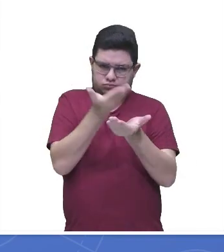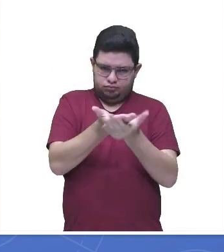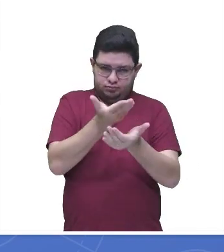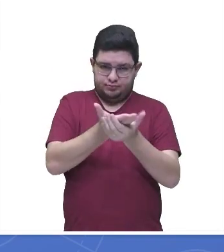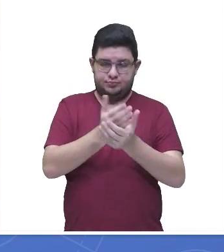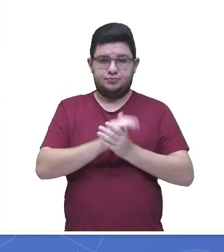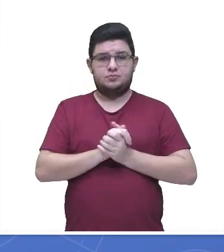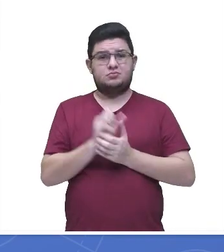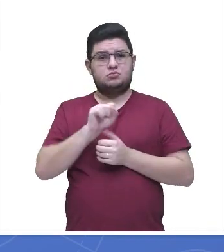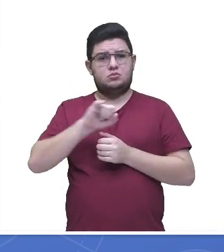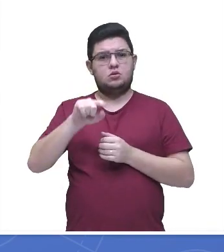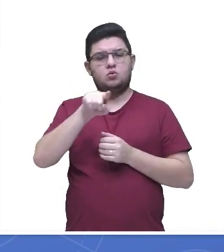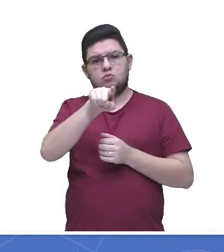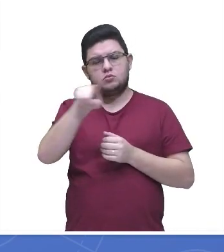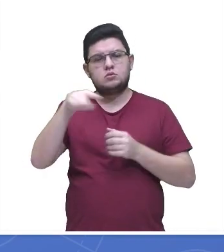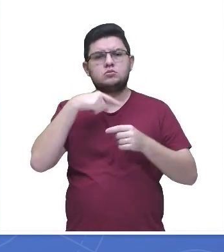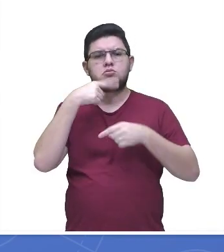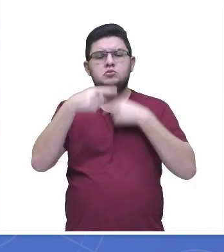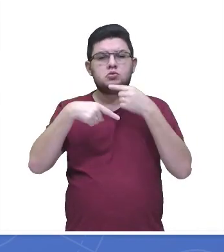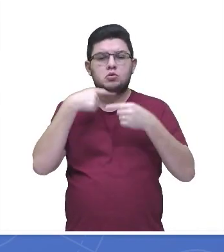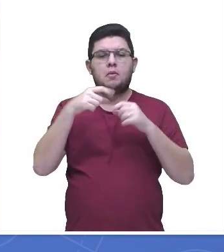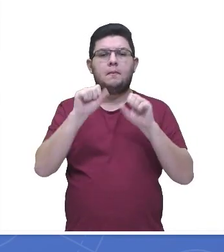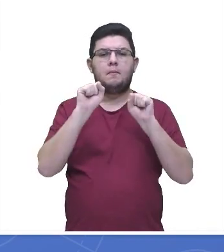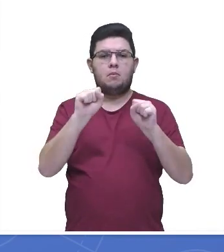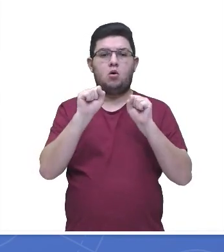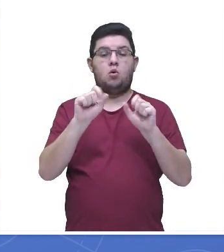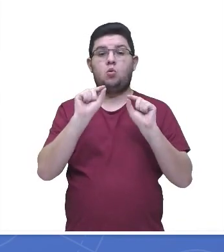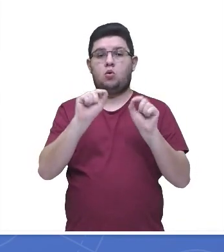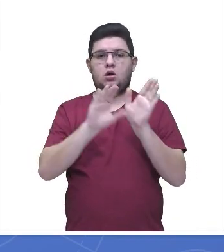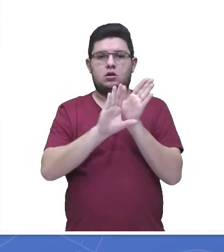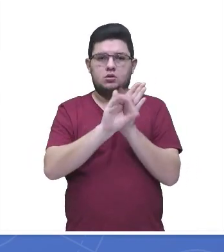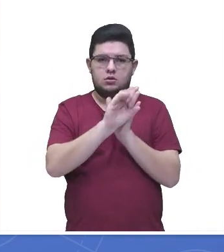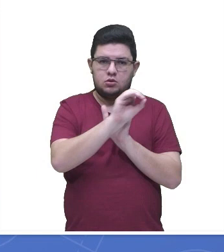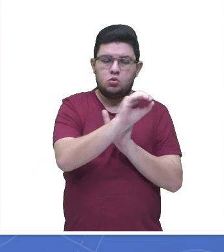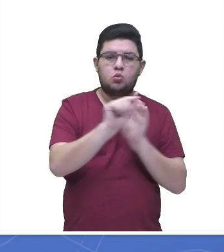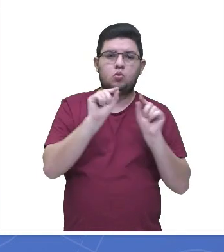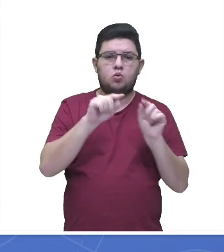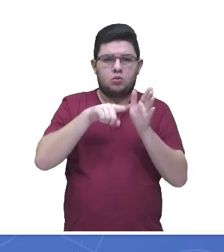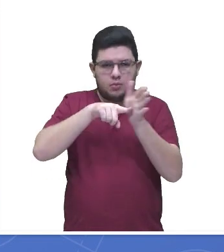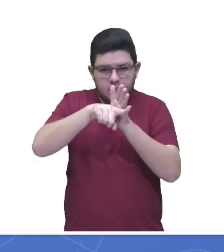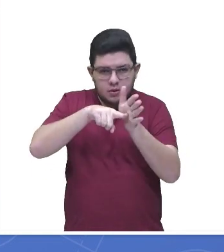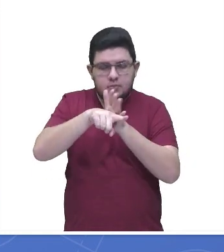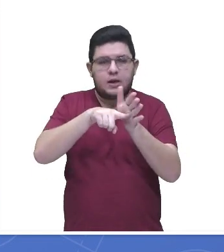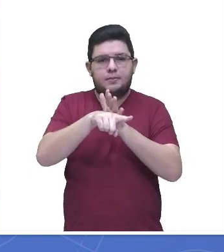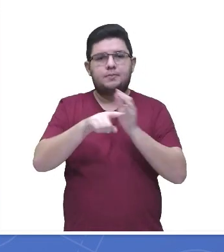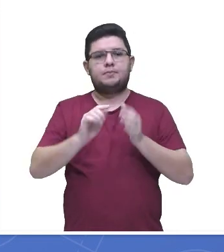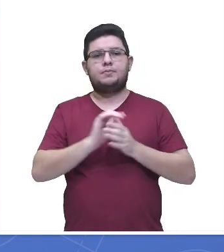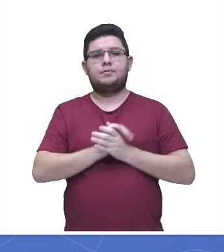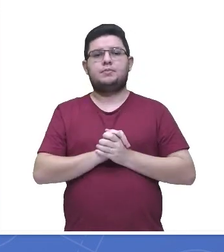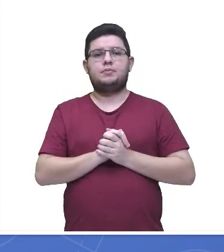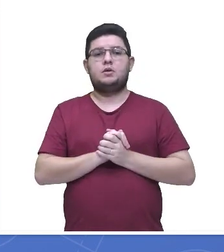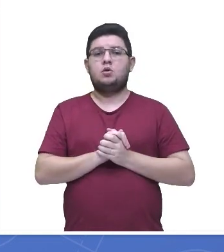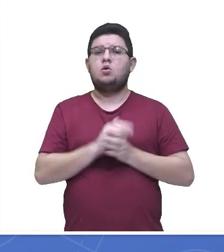um pouquinho mais, dê um Google aí, procure aí a nossa página aulaemcasam.gov.br.